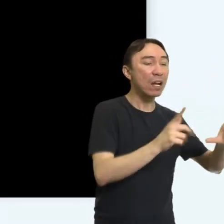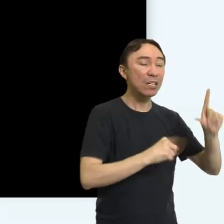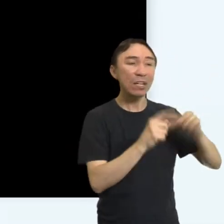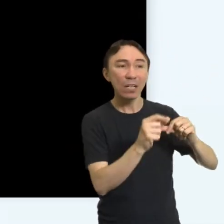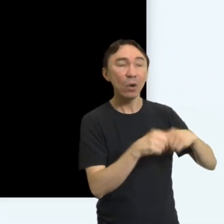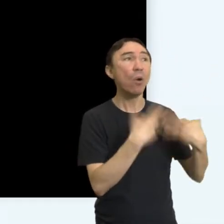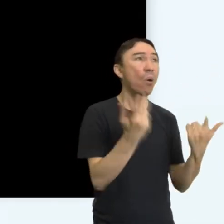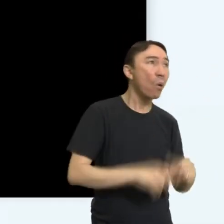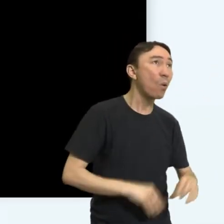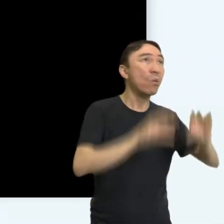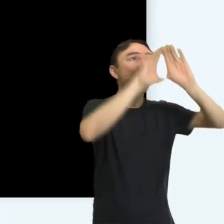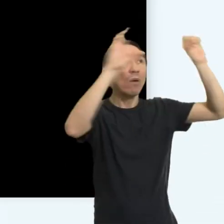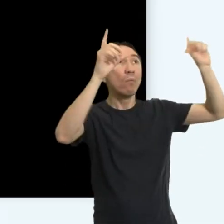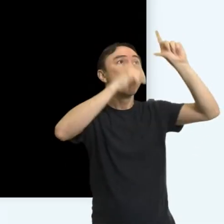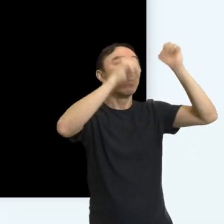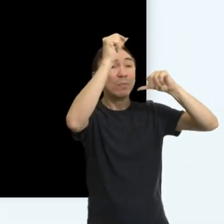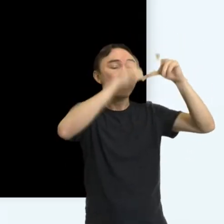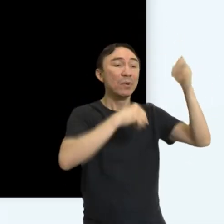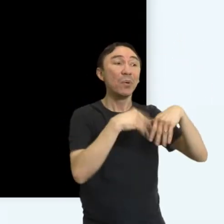cantora famosa do outro texto?